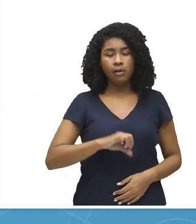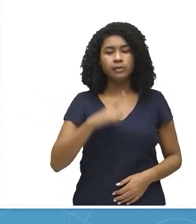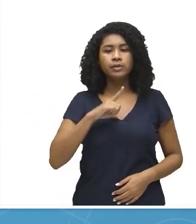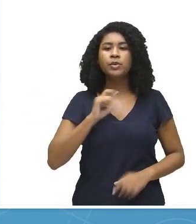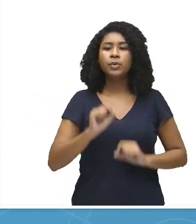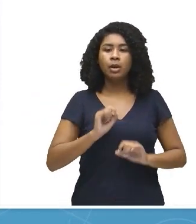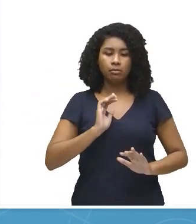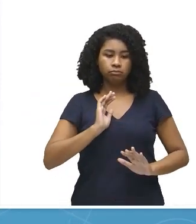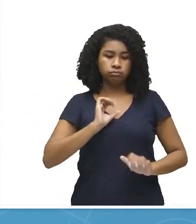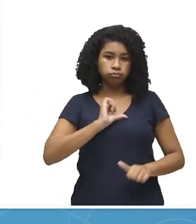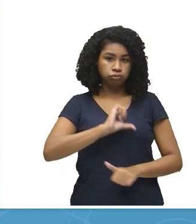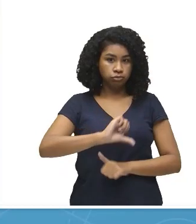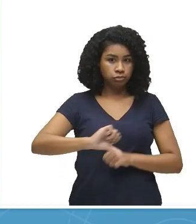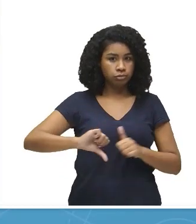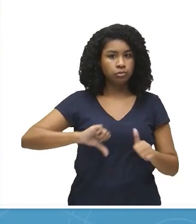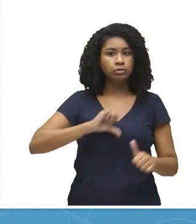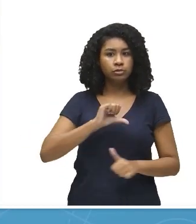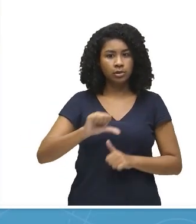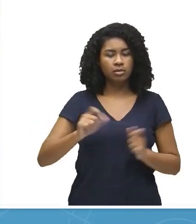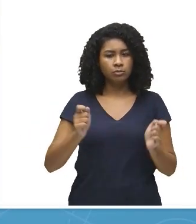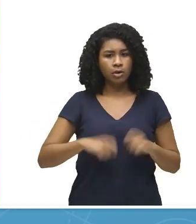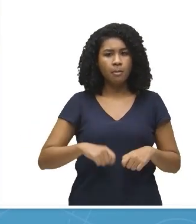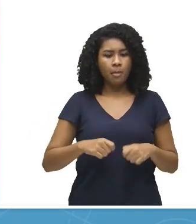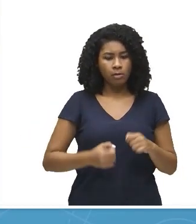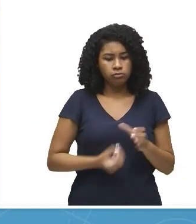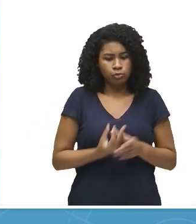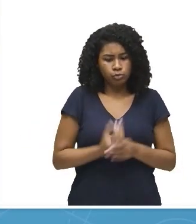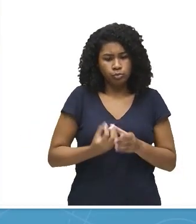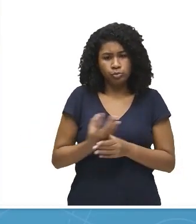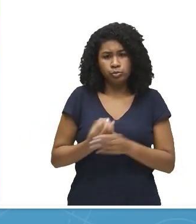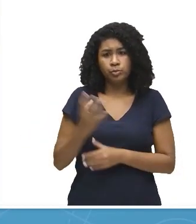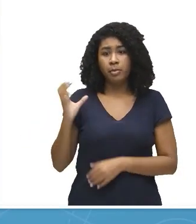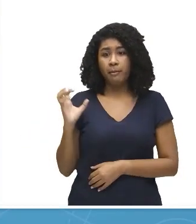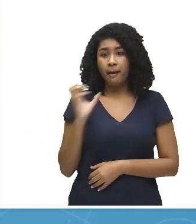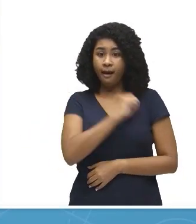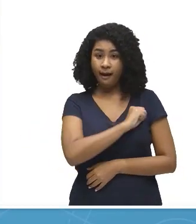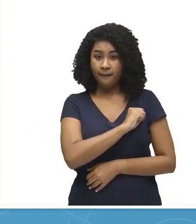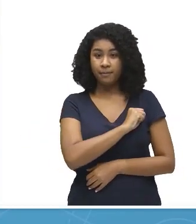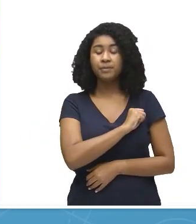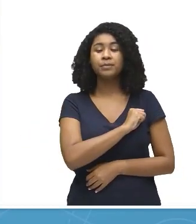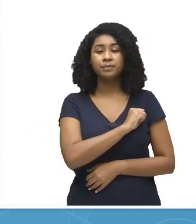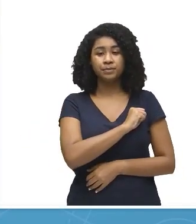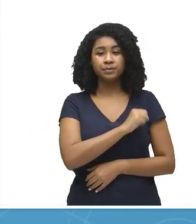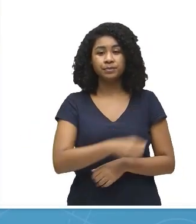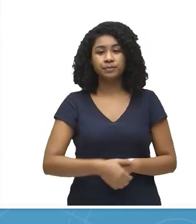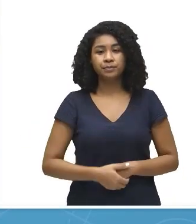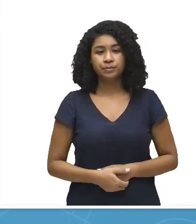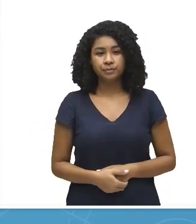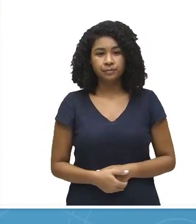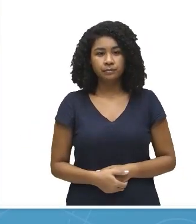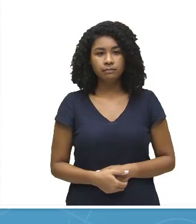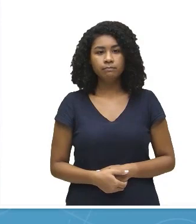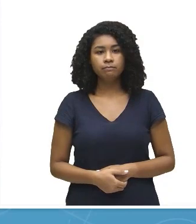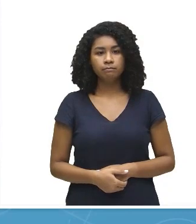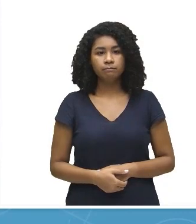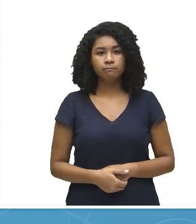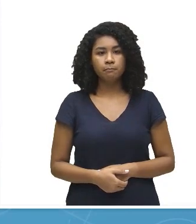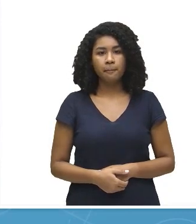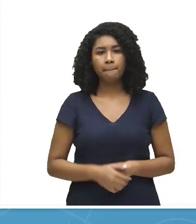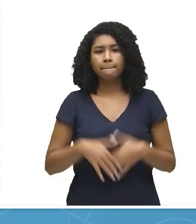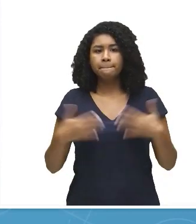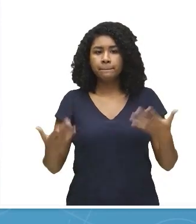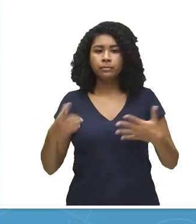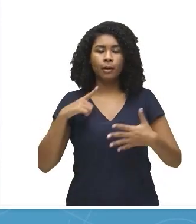essa modificação aí com o surgimento das indústrias aqui no país. Aí nós temos os fatores